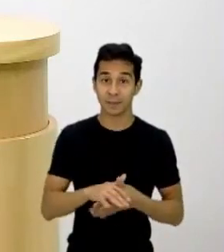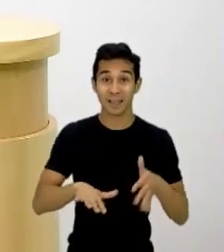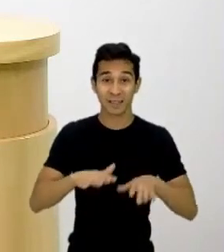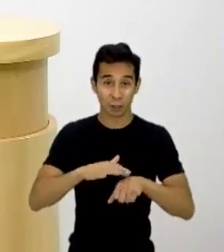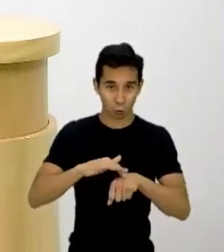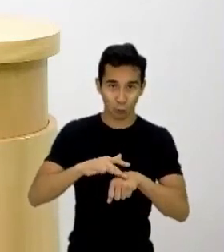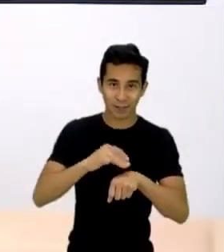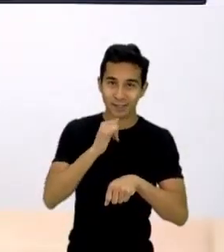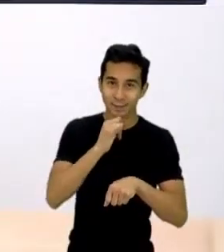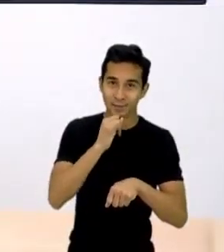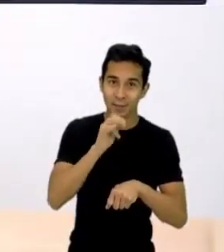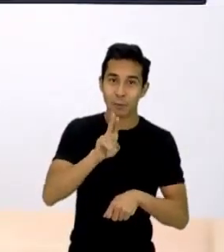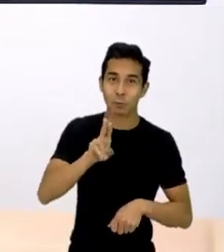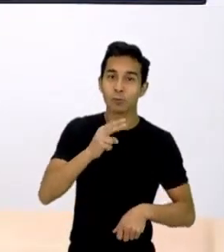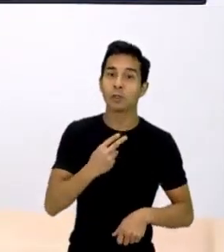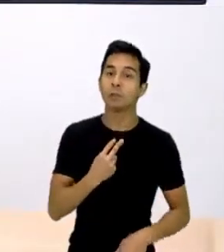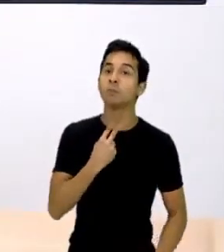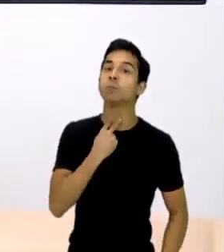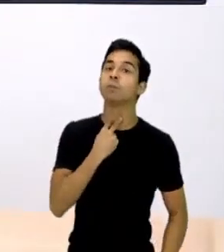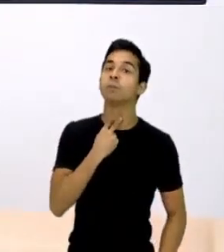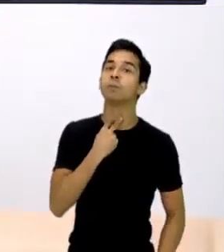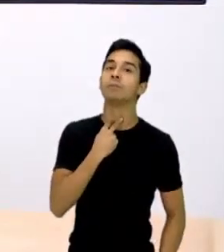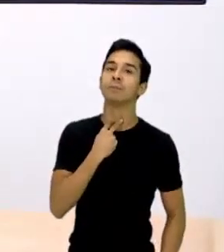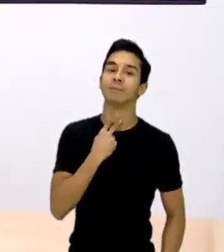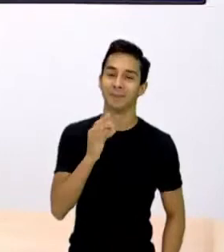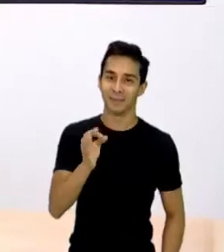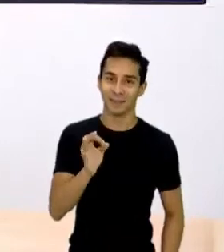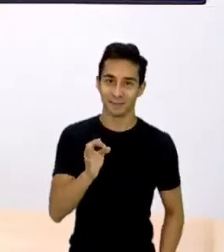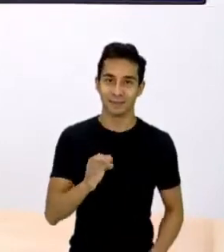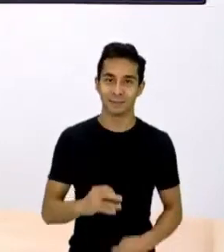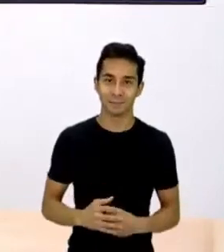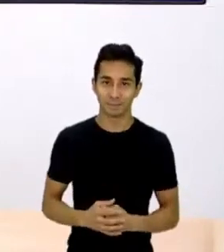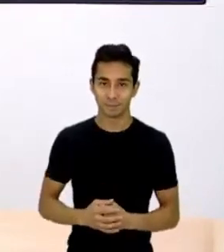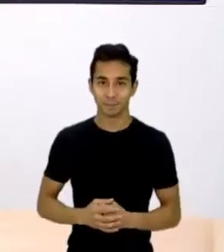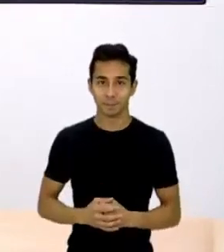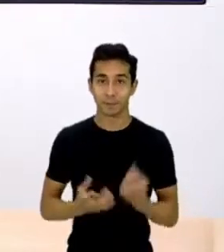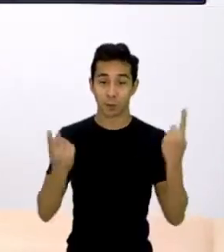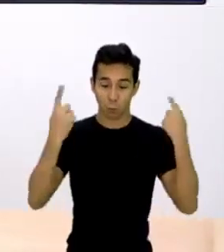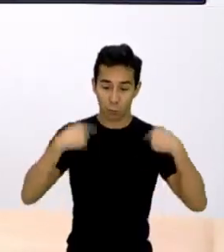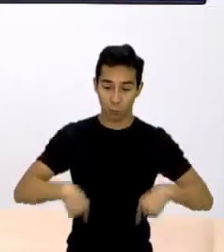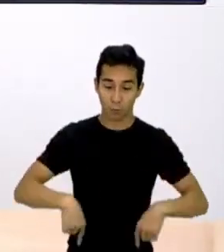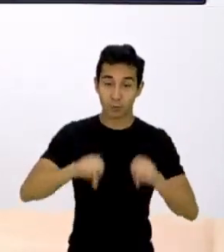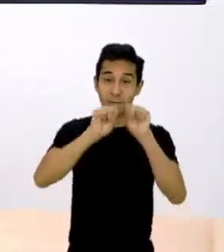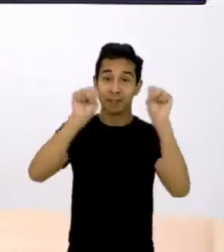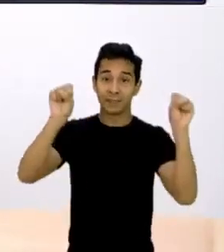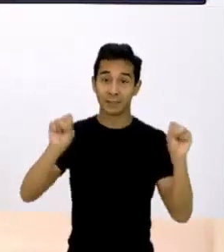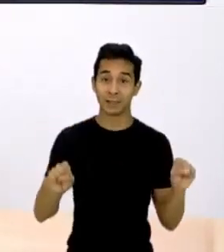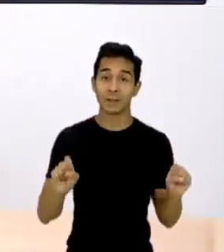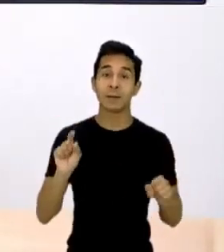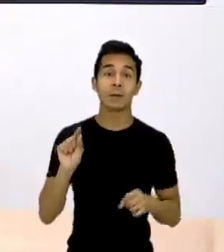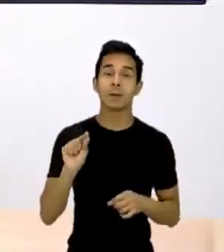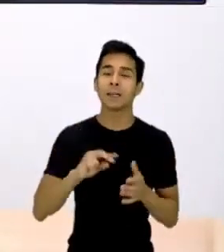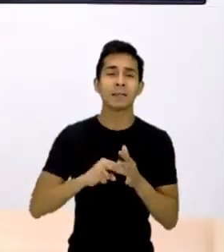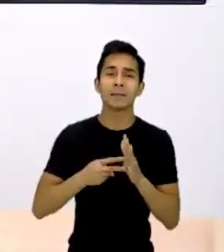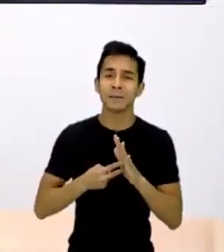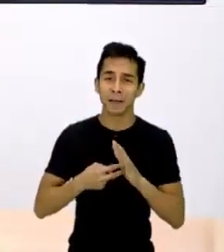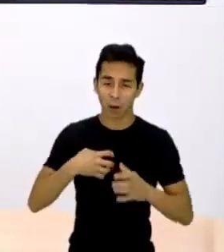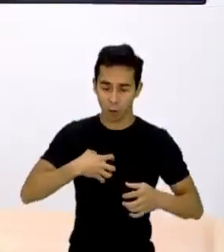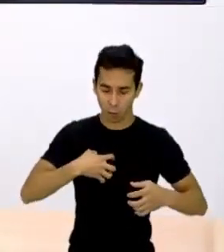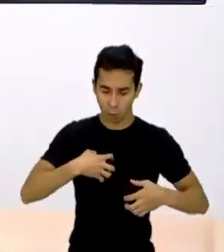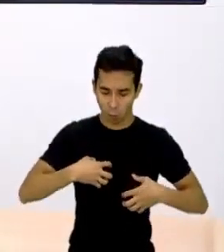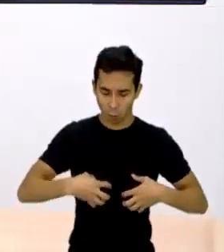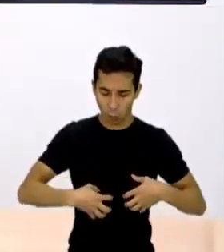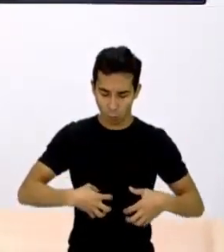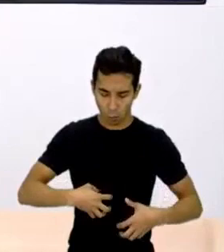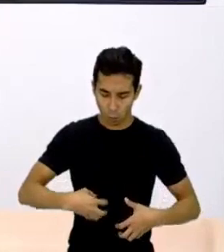doentes. Então, o sistema vai ser um conjunto de órgãos que possuem tecidos com